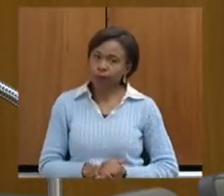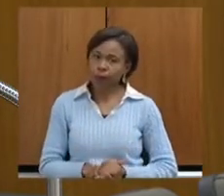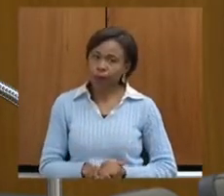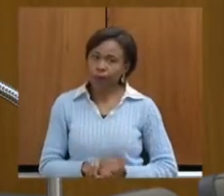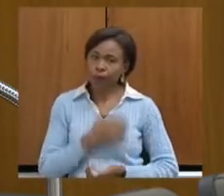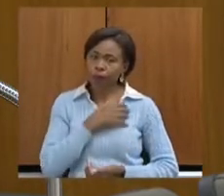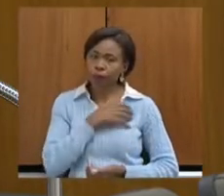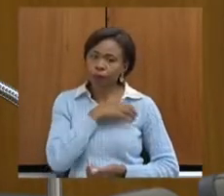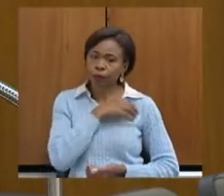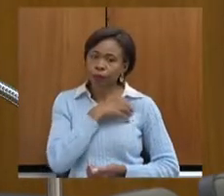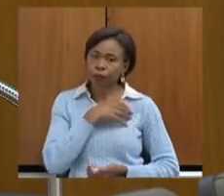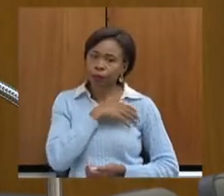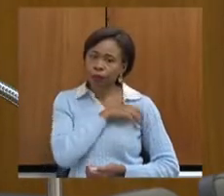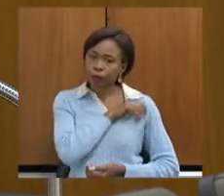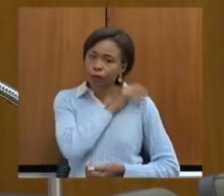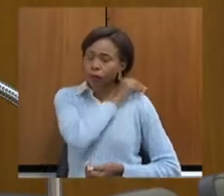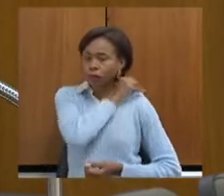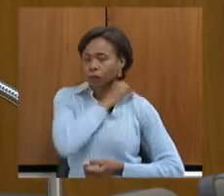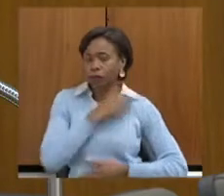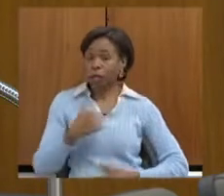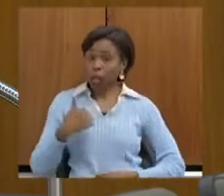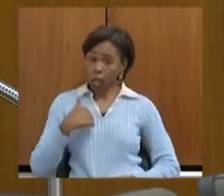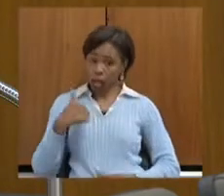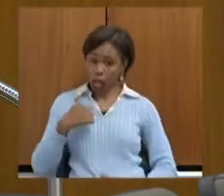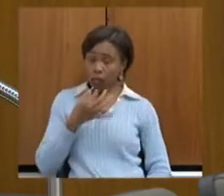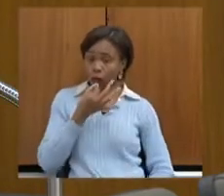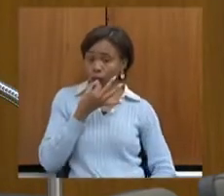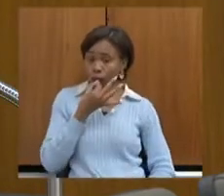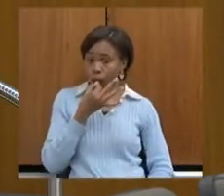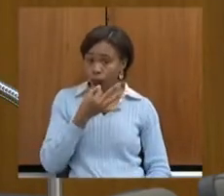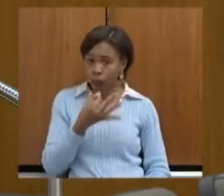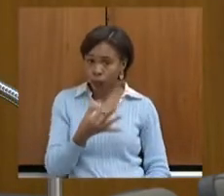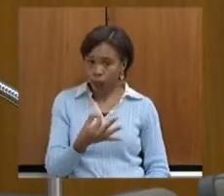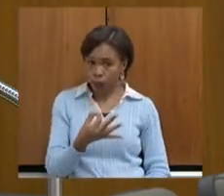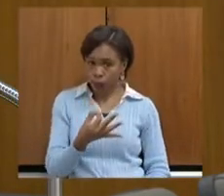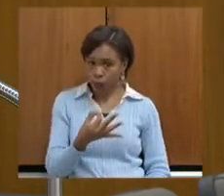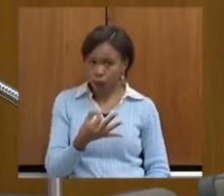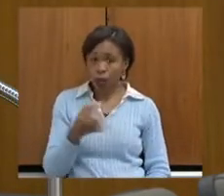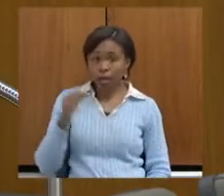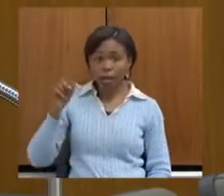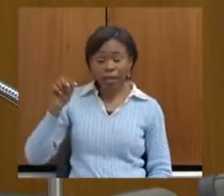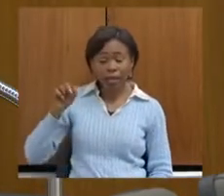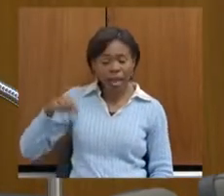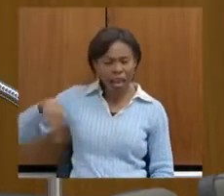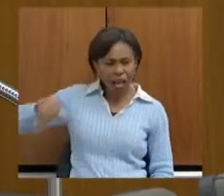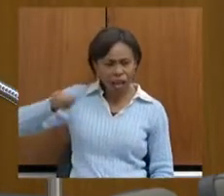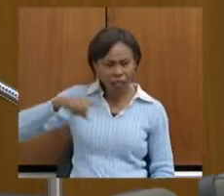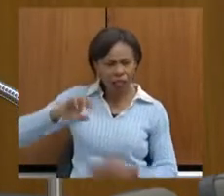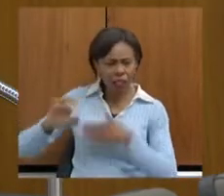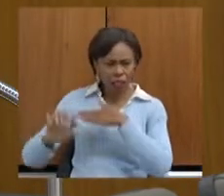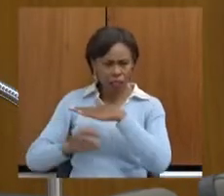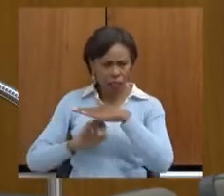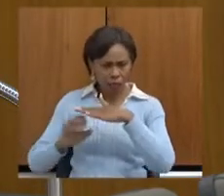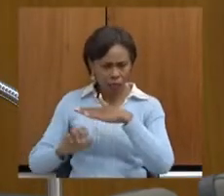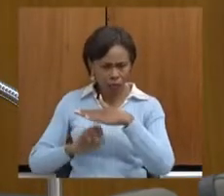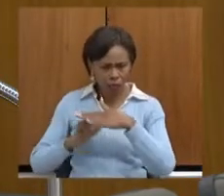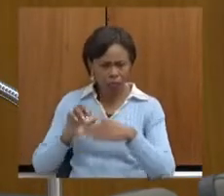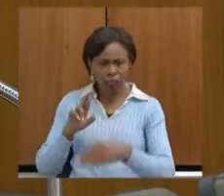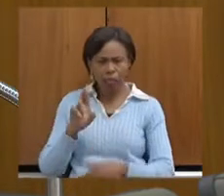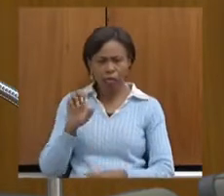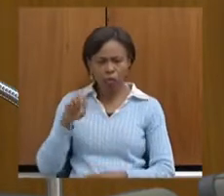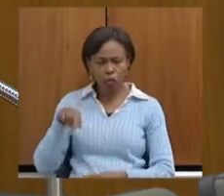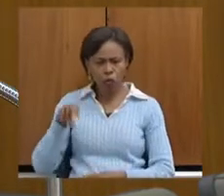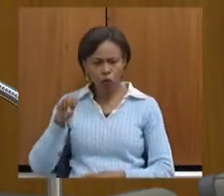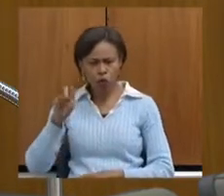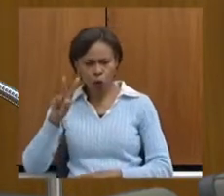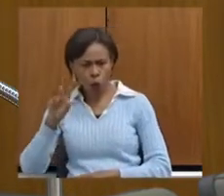e eu sugiro que essas empresas que deveriam